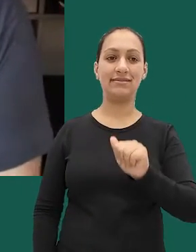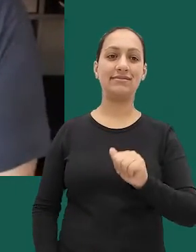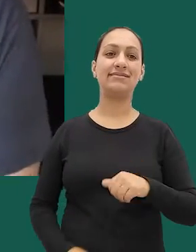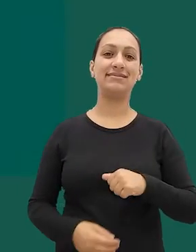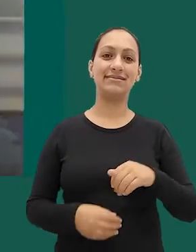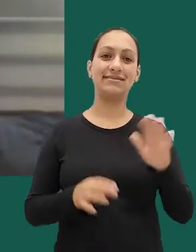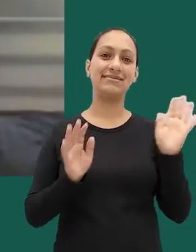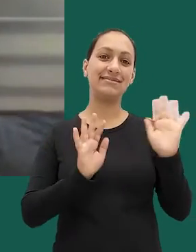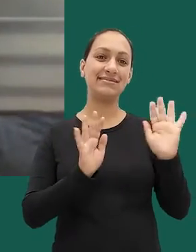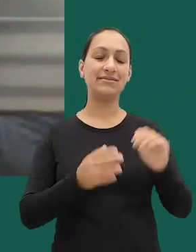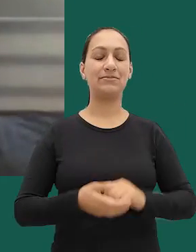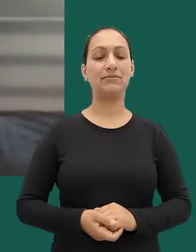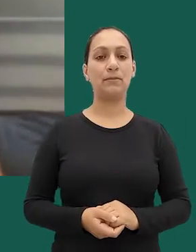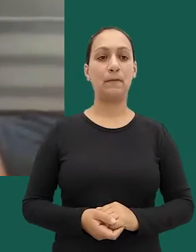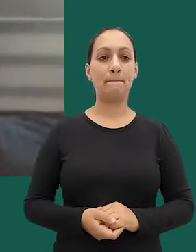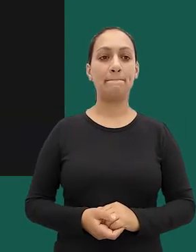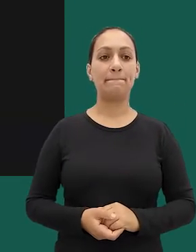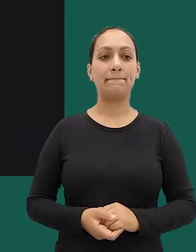Tchau.